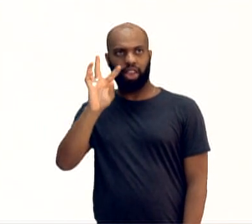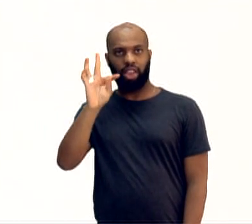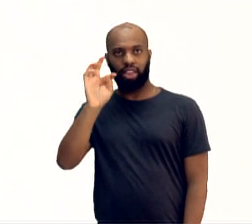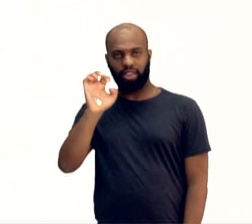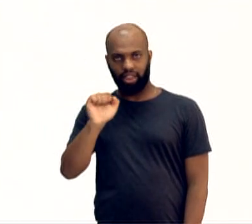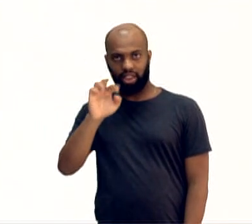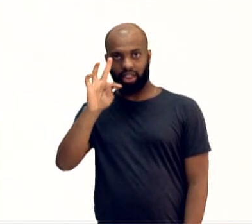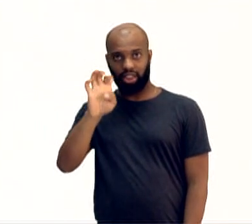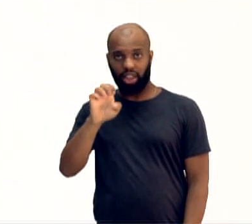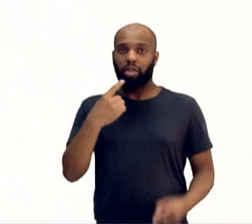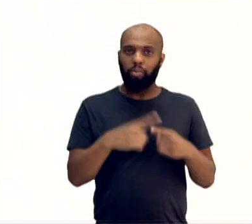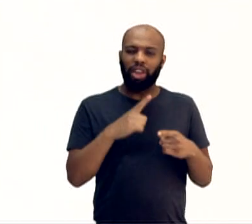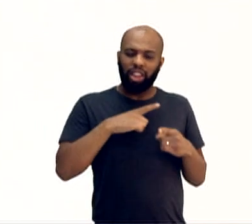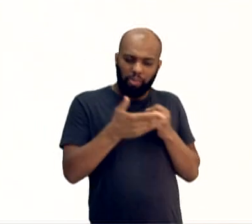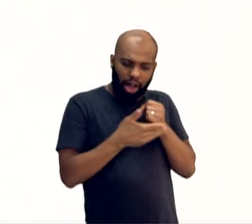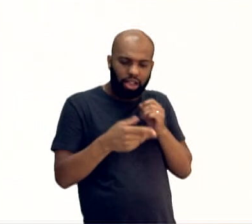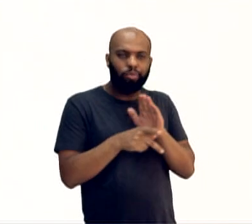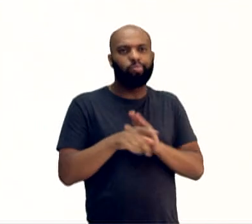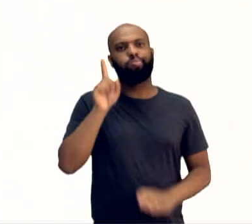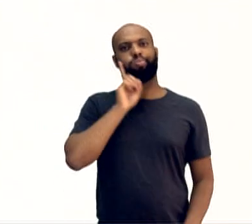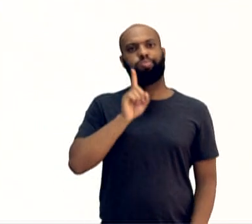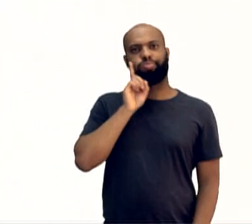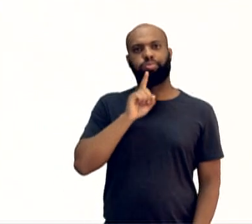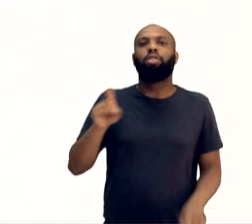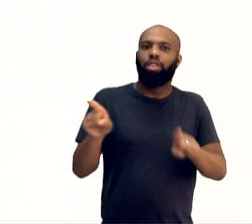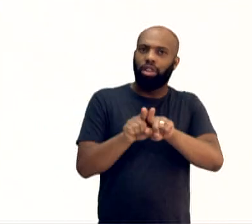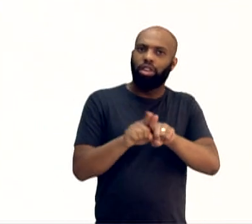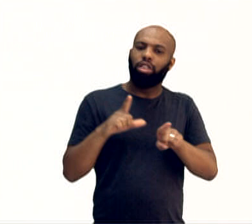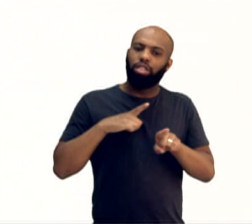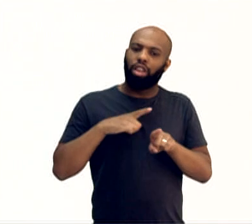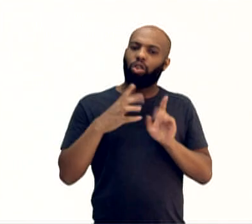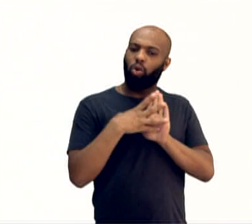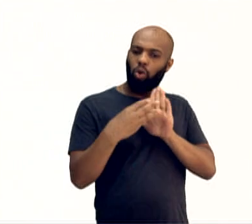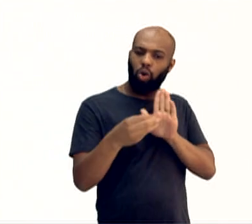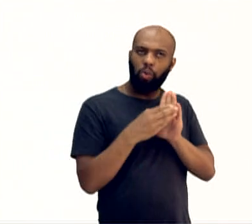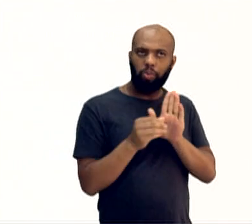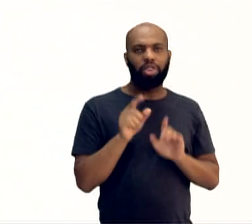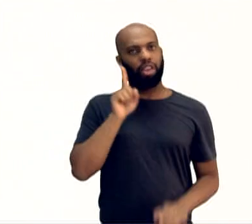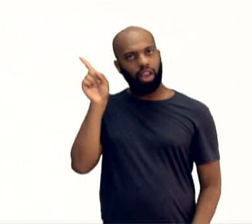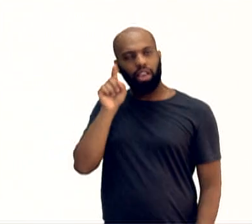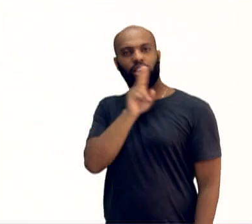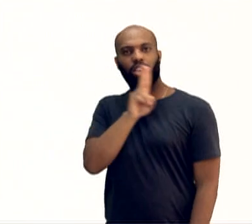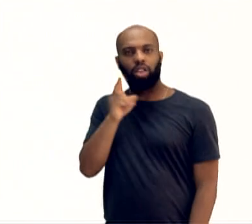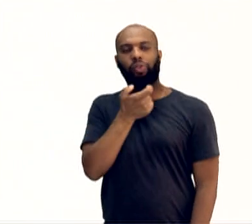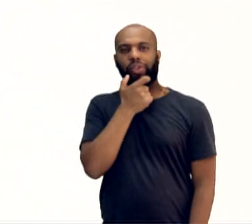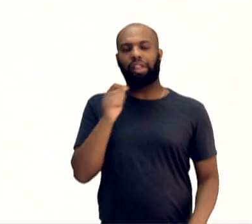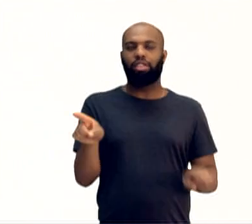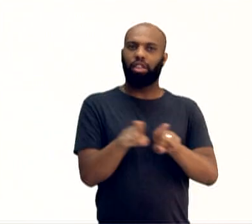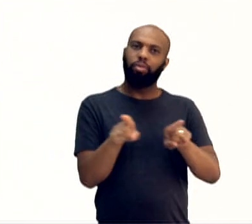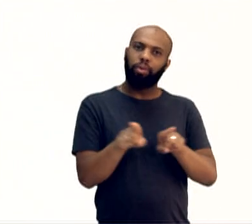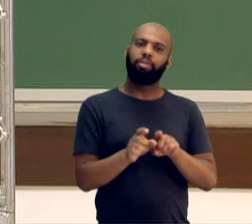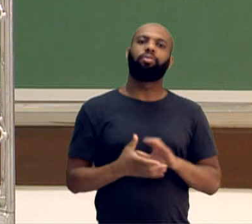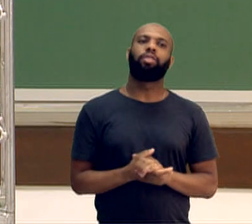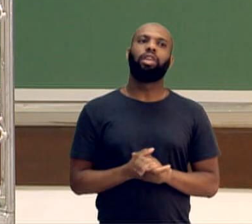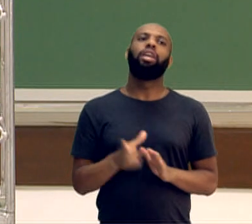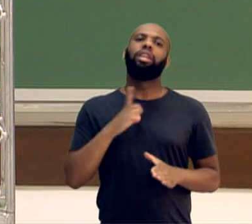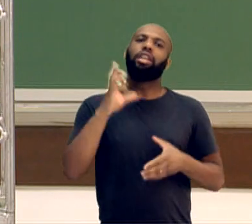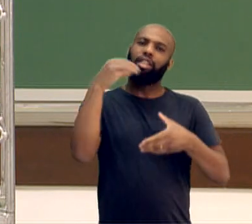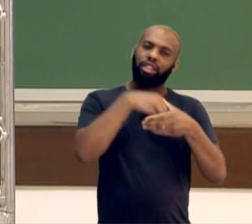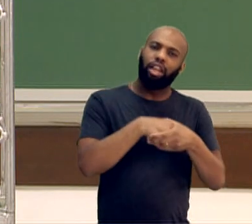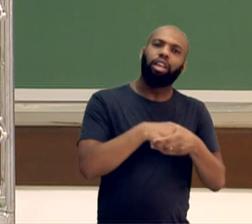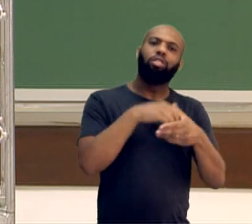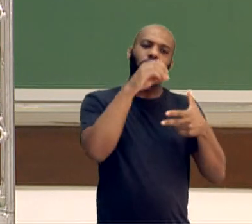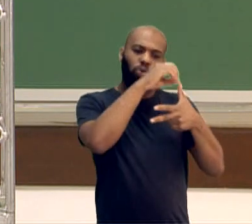americano, então também é muito chamado, né, na literatura americana, de Welfare State. E é muito comum também dentro do Enem e do